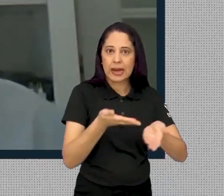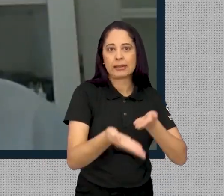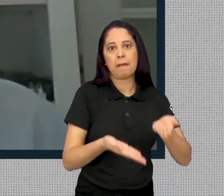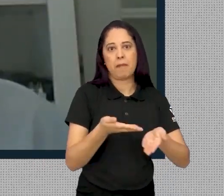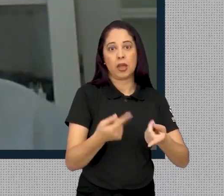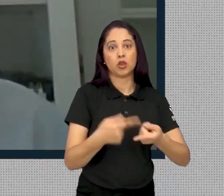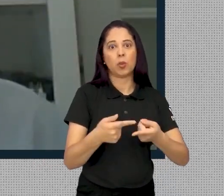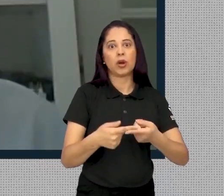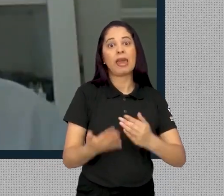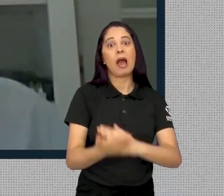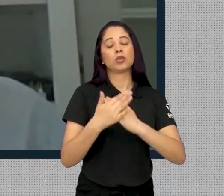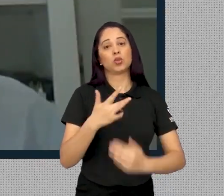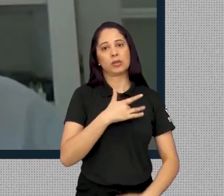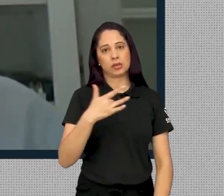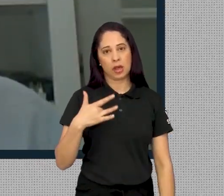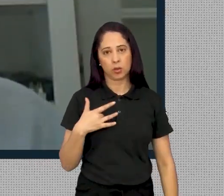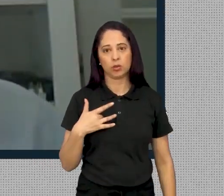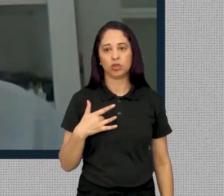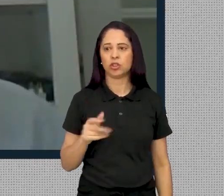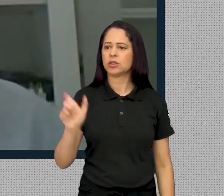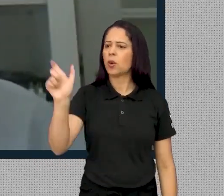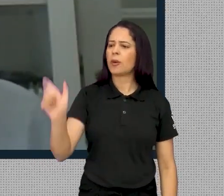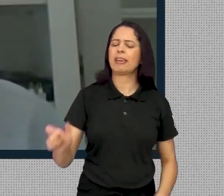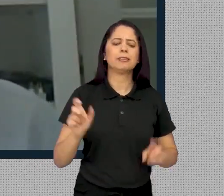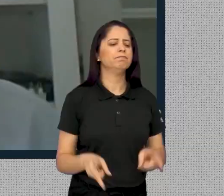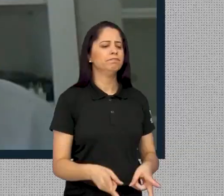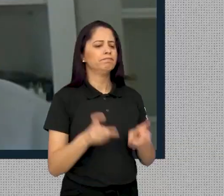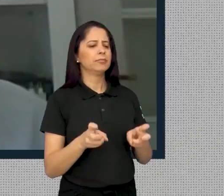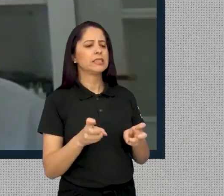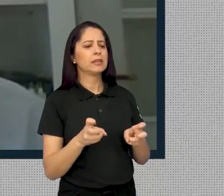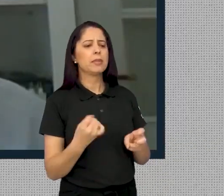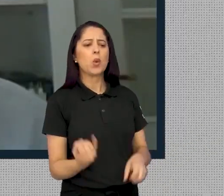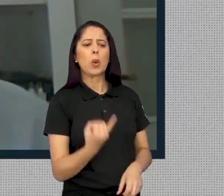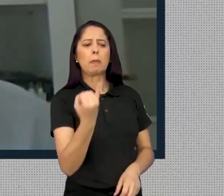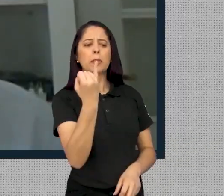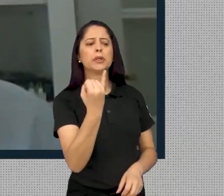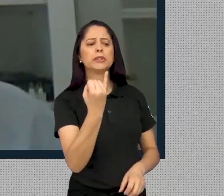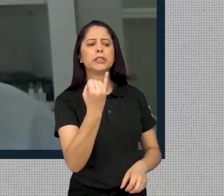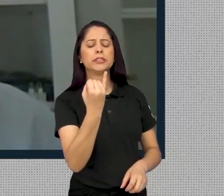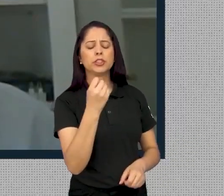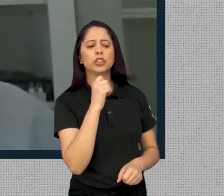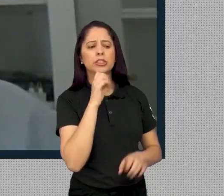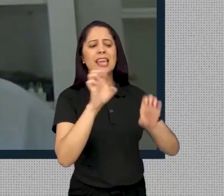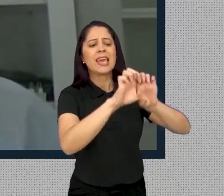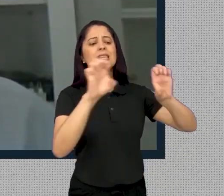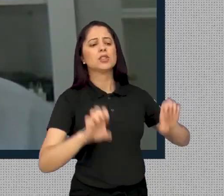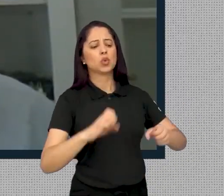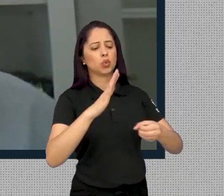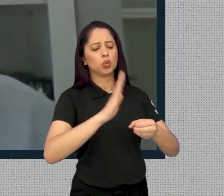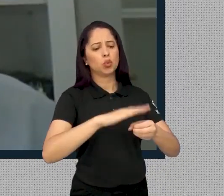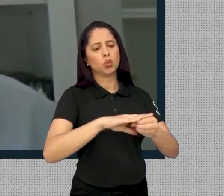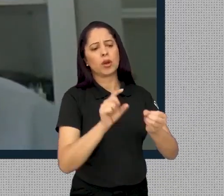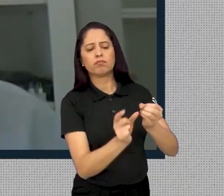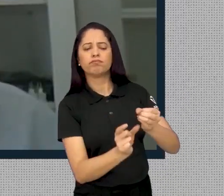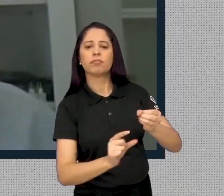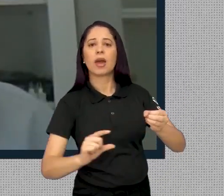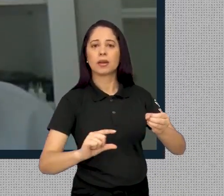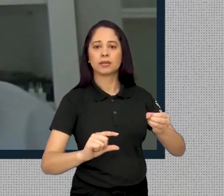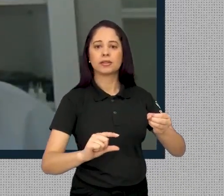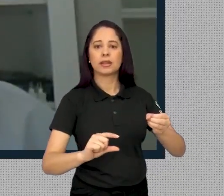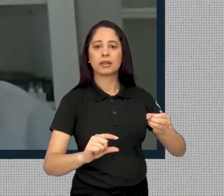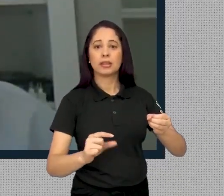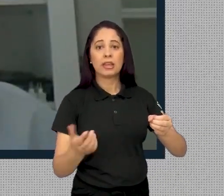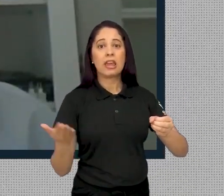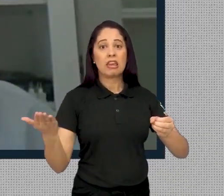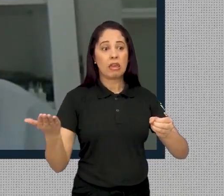da saúde. Então, ele e vários médicos da fase sanatorial viam isso como importante. Então, acho que essa entrada